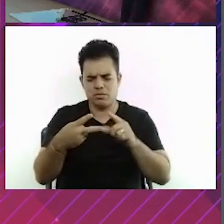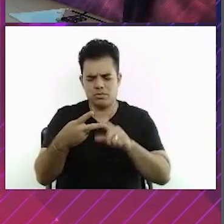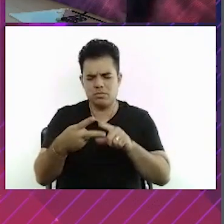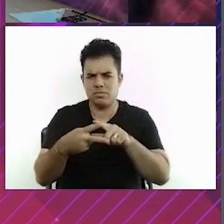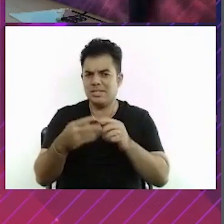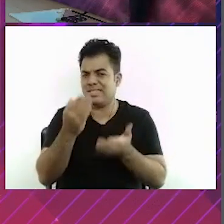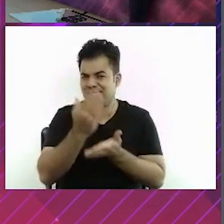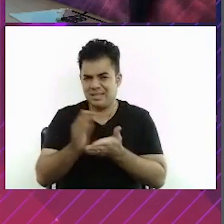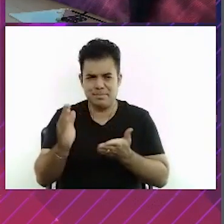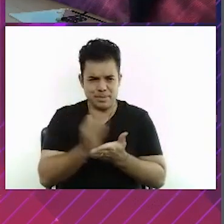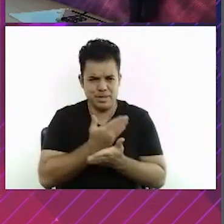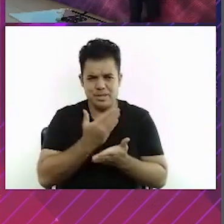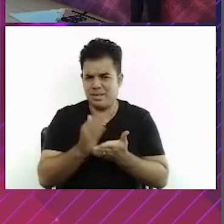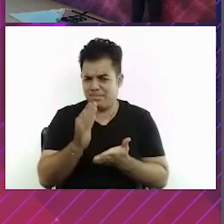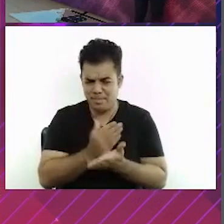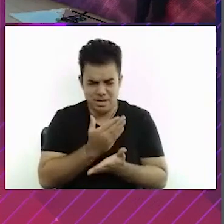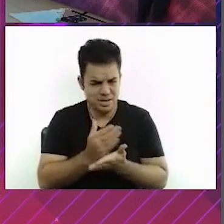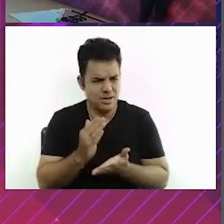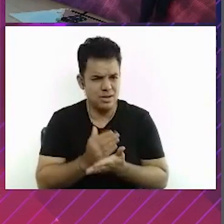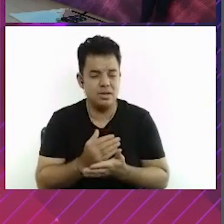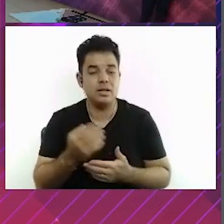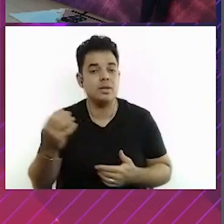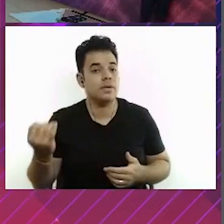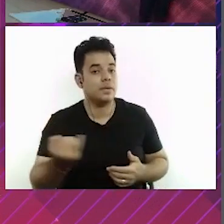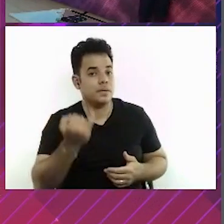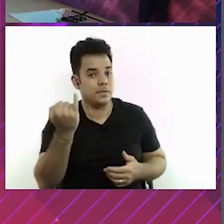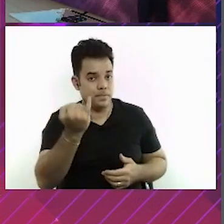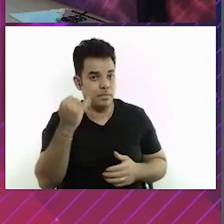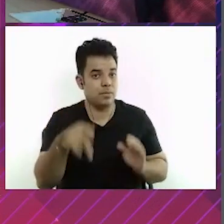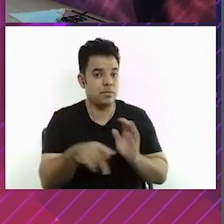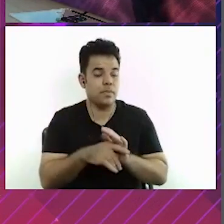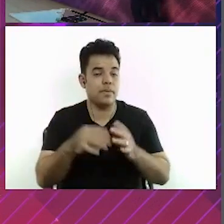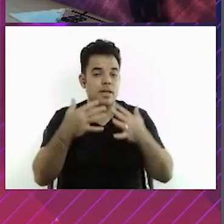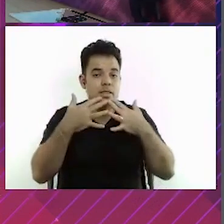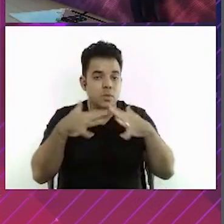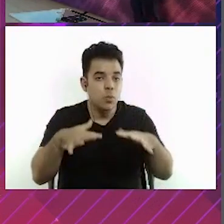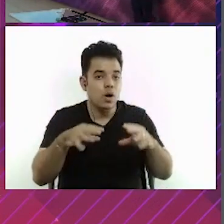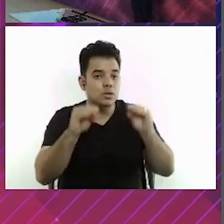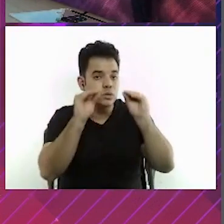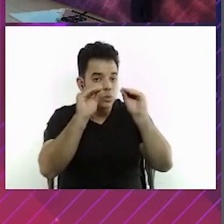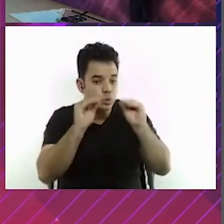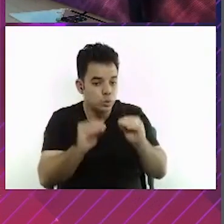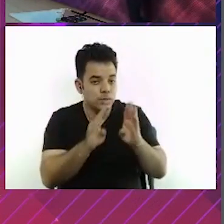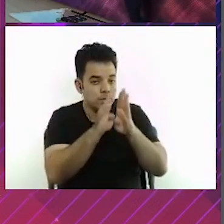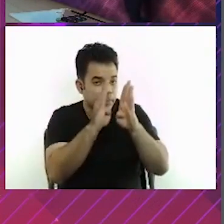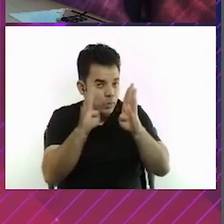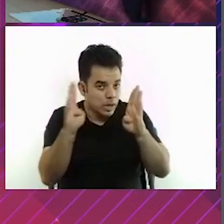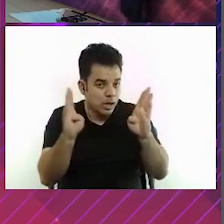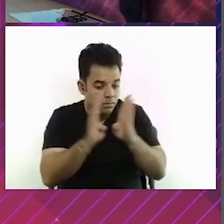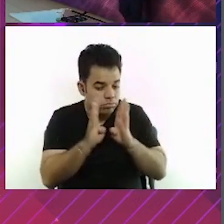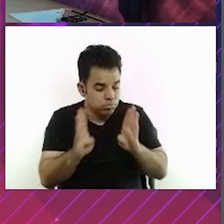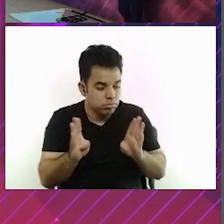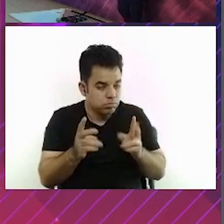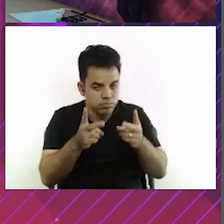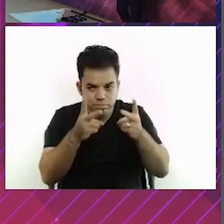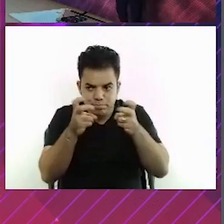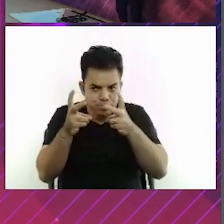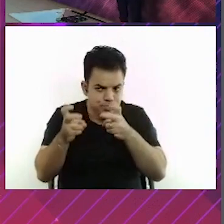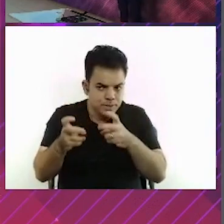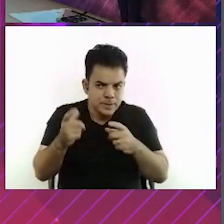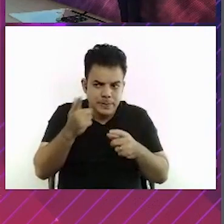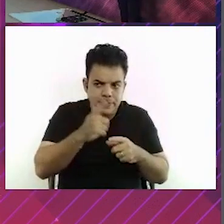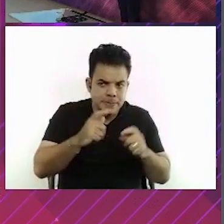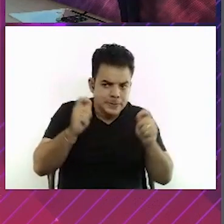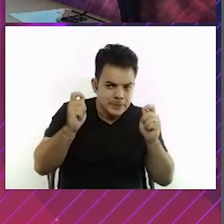thread safe. Então é importante chegar com as linguagens, né, nas suas bibliotecas, se consegue, se é thread safe ou